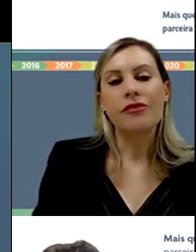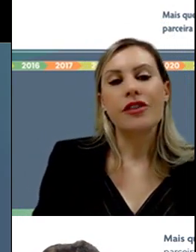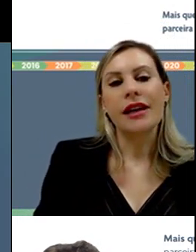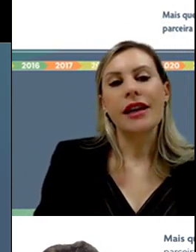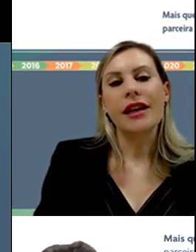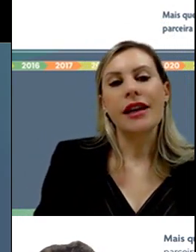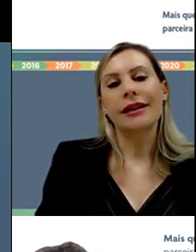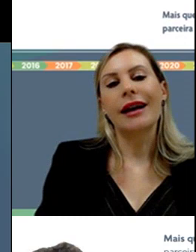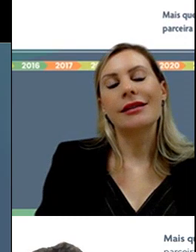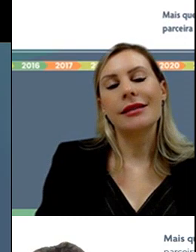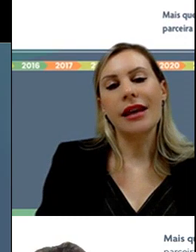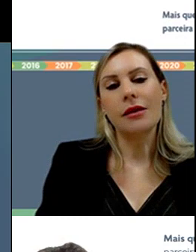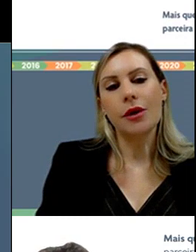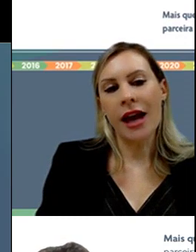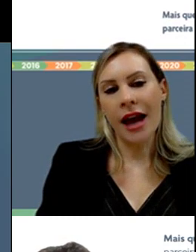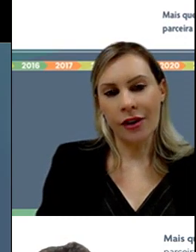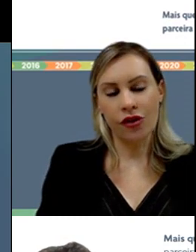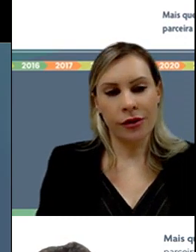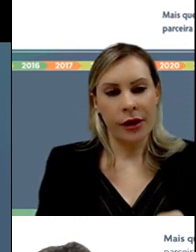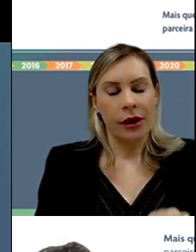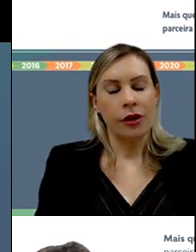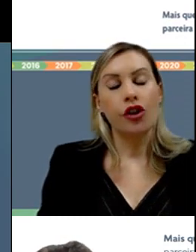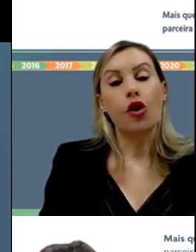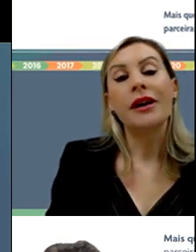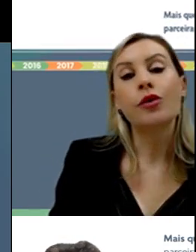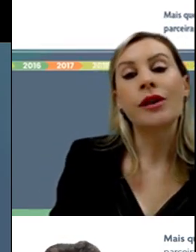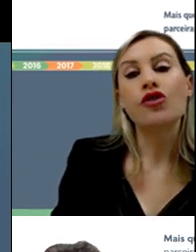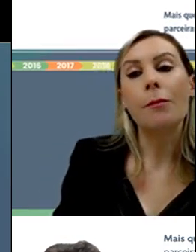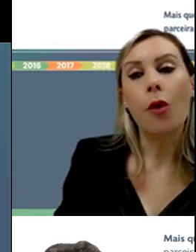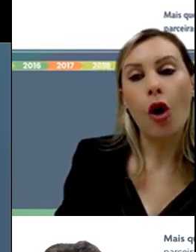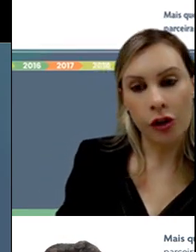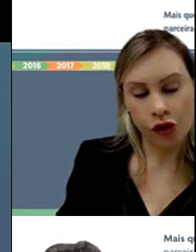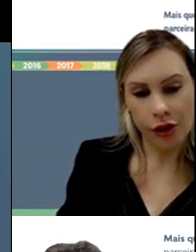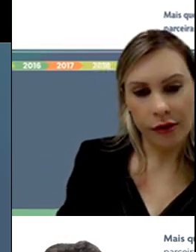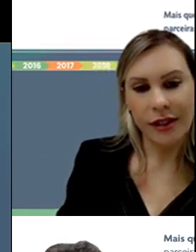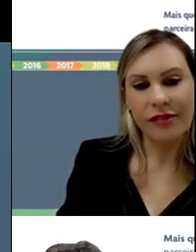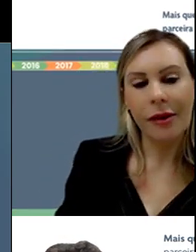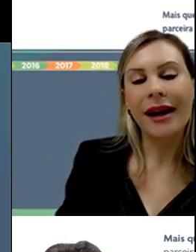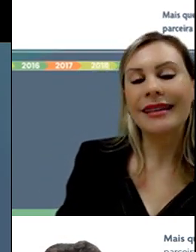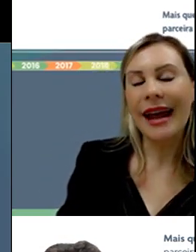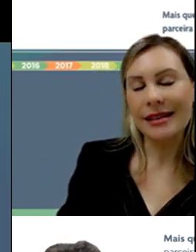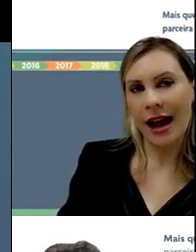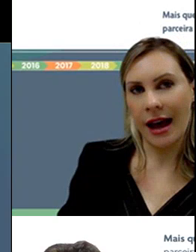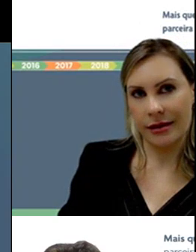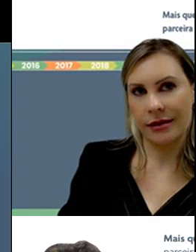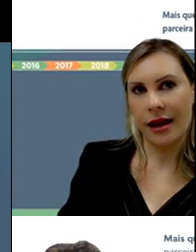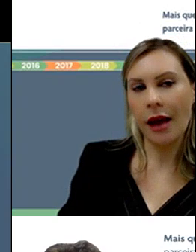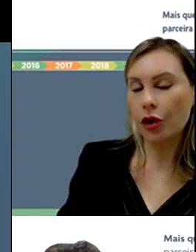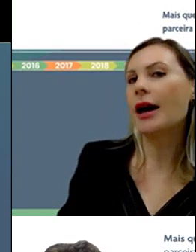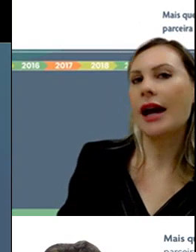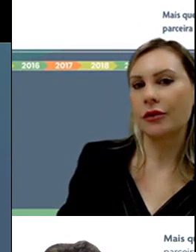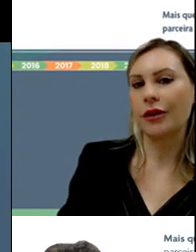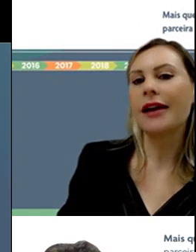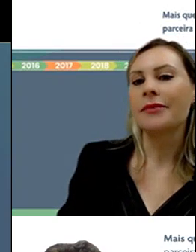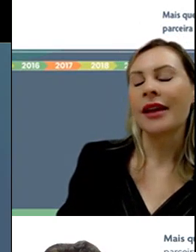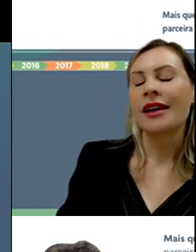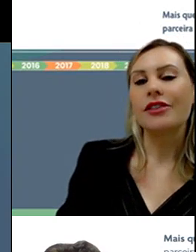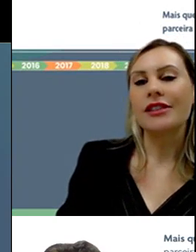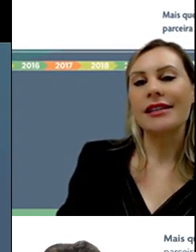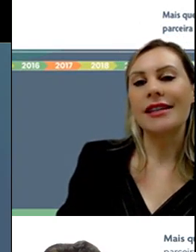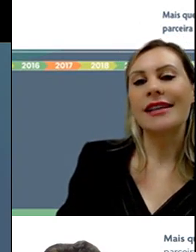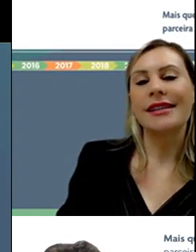idade e você quer contratar 100 mil reais de cobertura de morte, você vai pagar 10 reais. É muito barato,